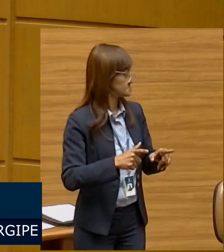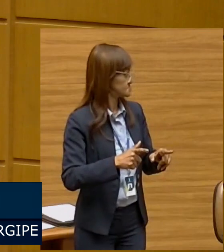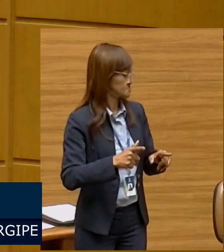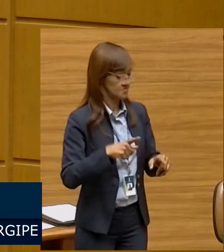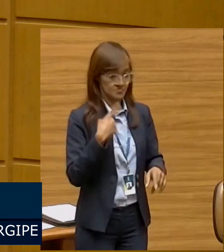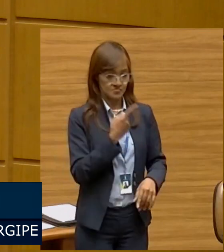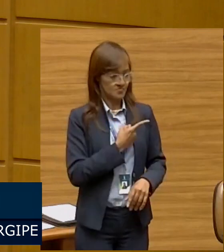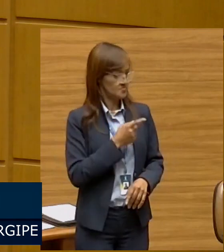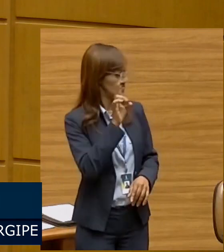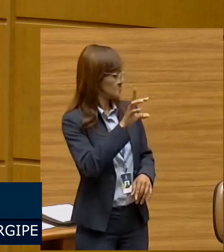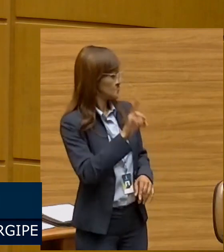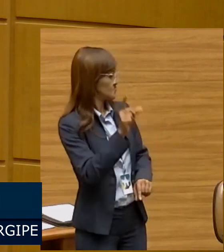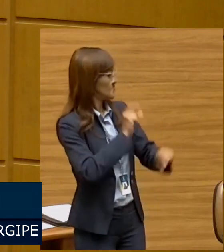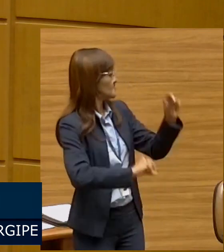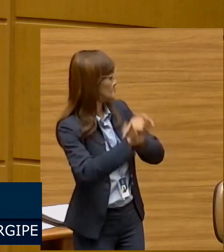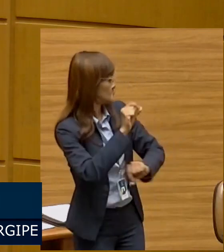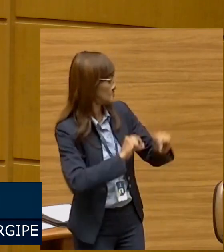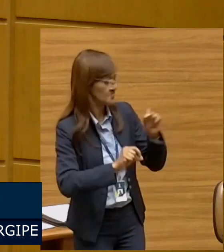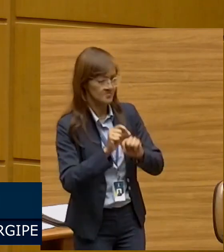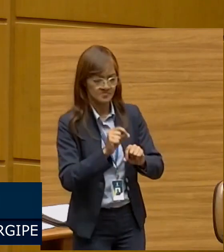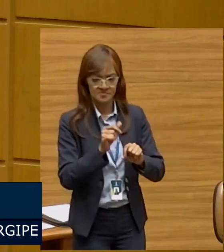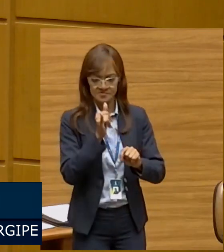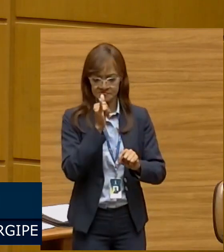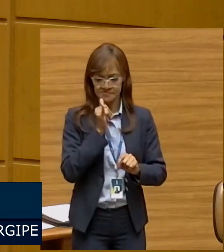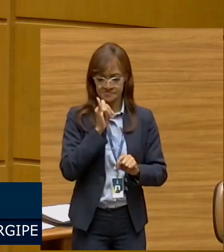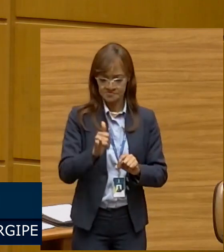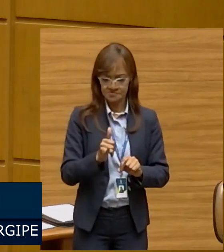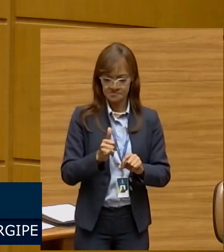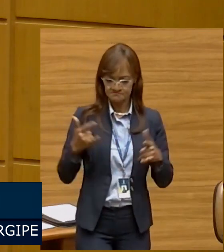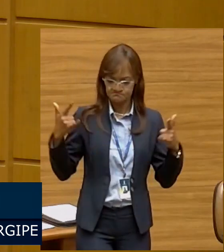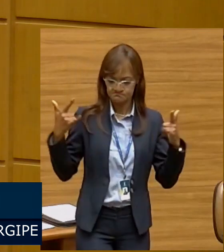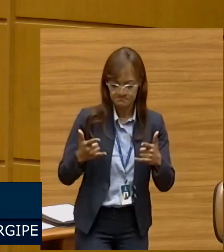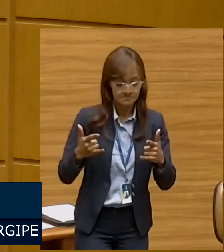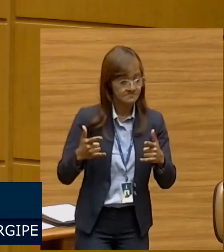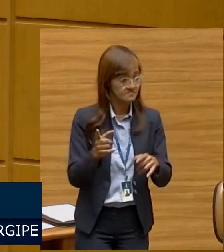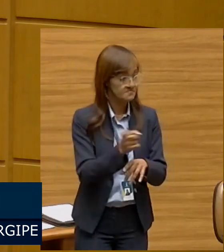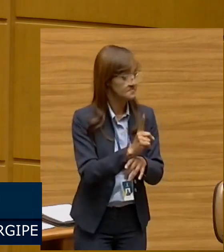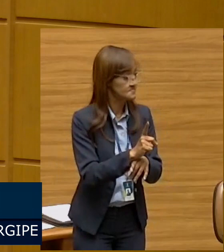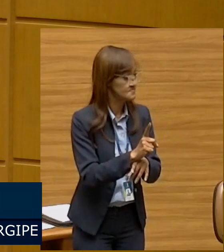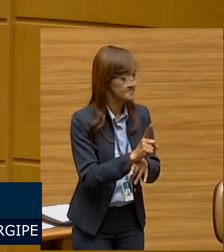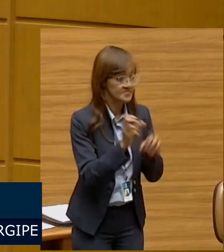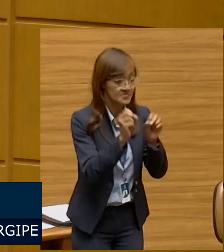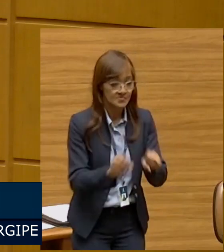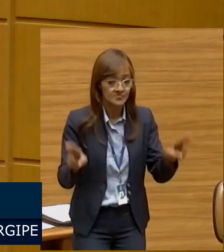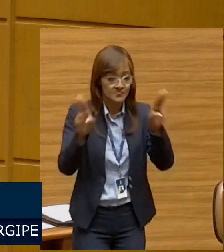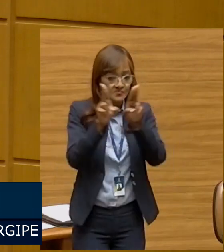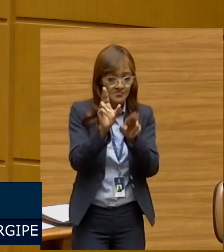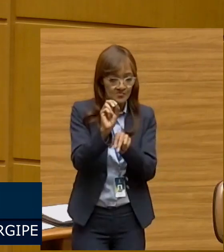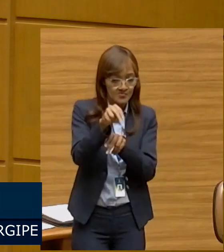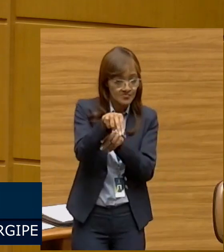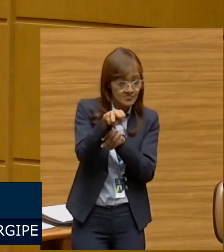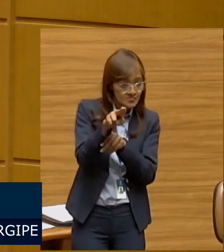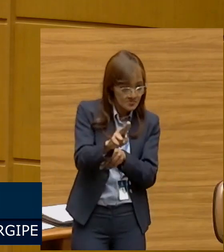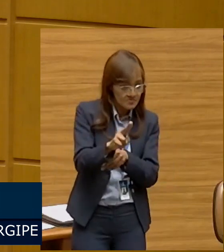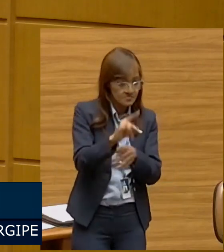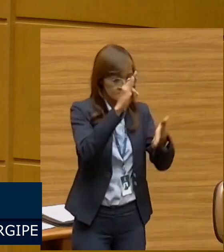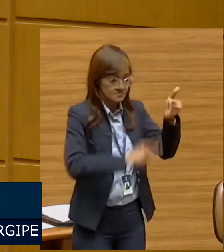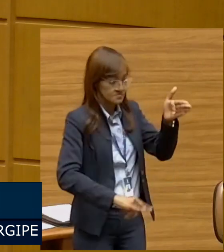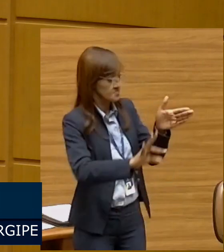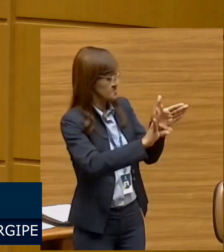Nós não somos da Liga da Justiça. A ONU decidiu, o Tratado de Nações assinou,